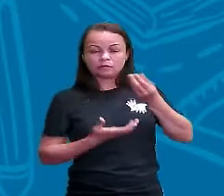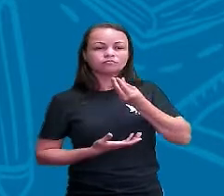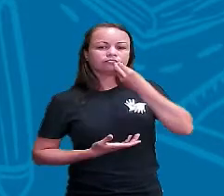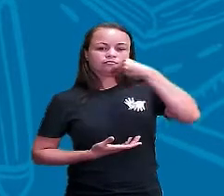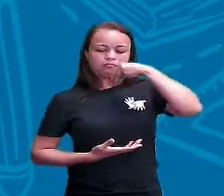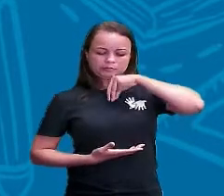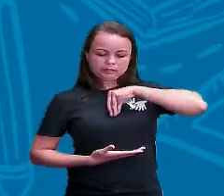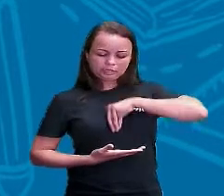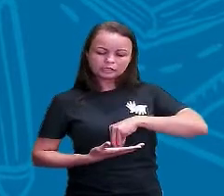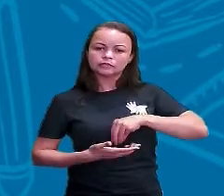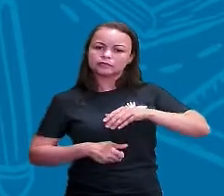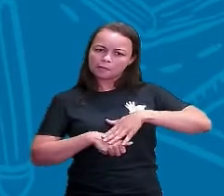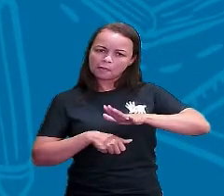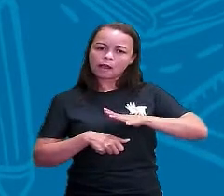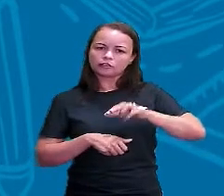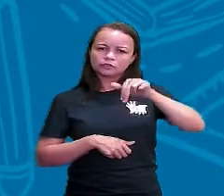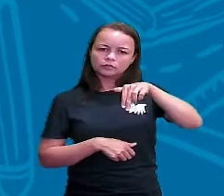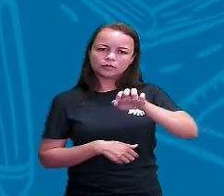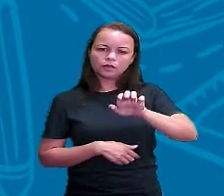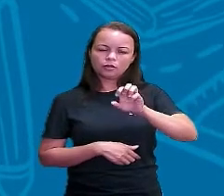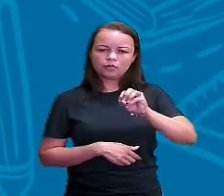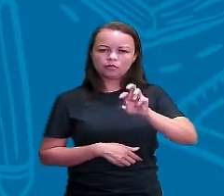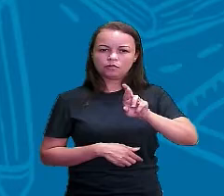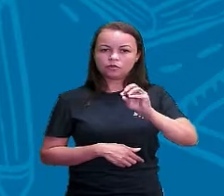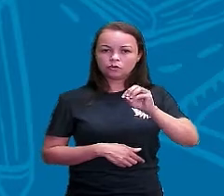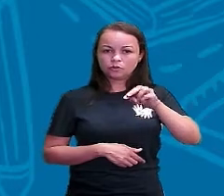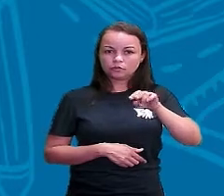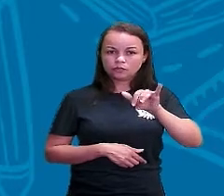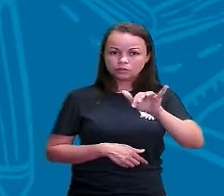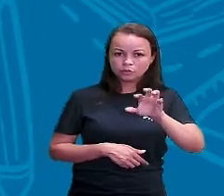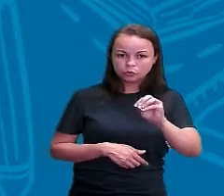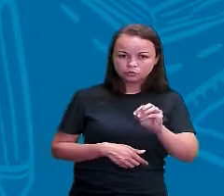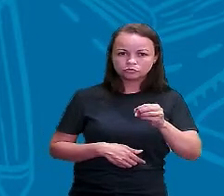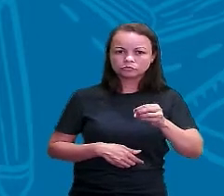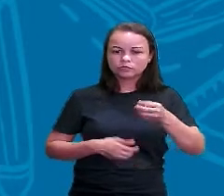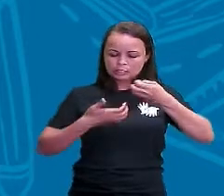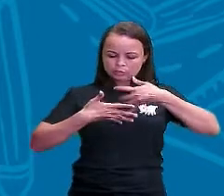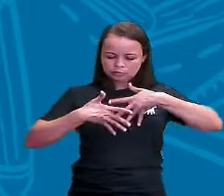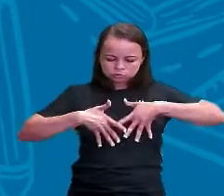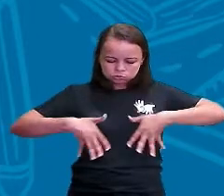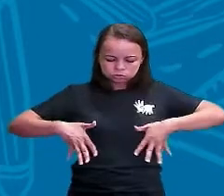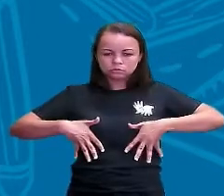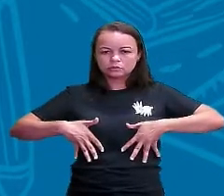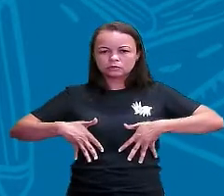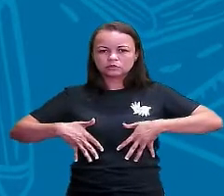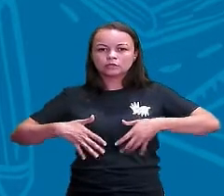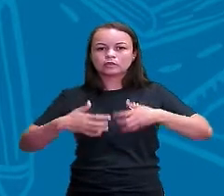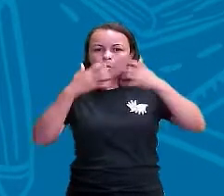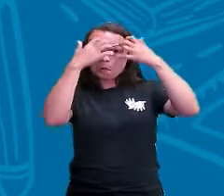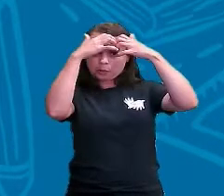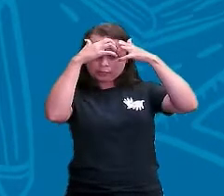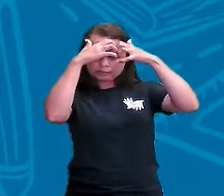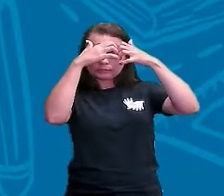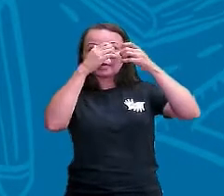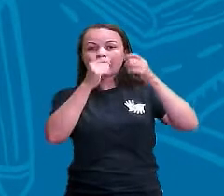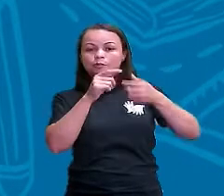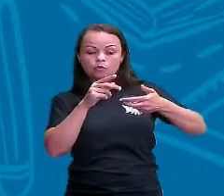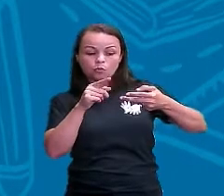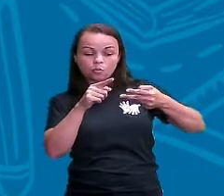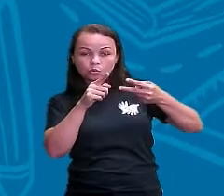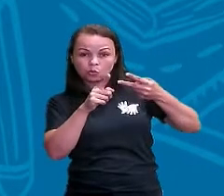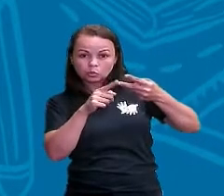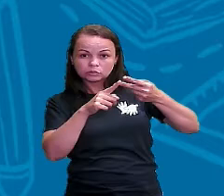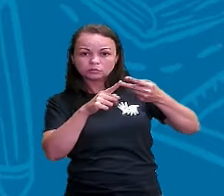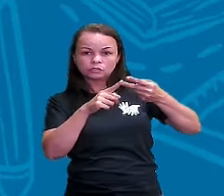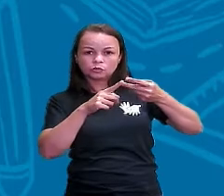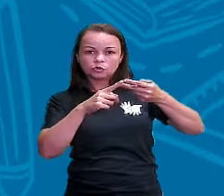alguns autores dizem sem nenhum problema, e hoje já é aceito majoritariamente pela ciência, que o nosso segundo cérebro, guarda essa informação, o nosso segundo